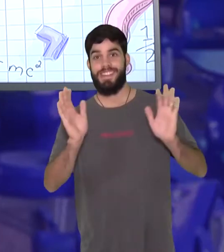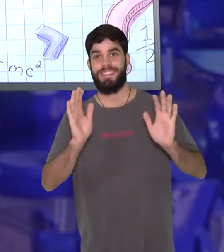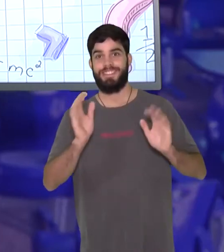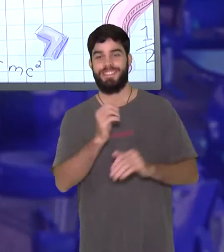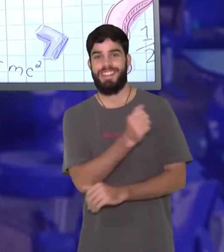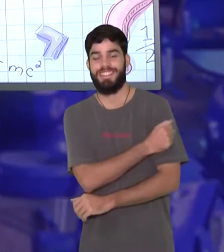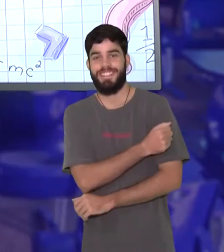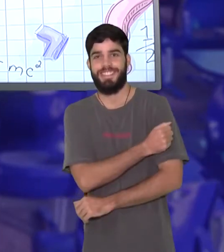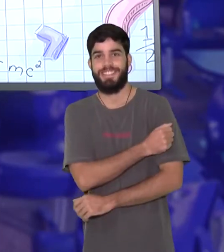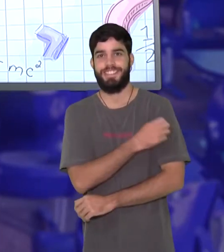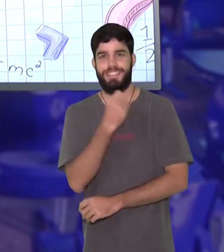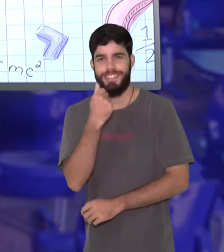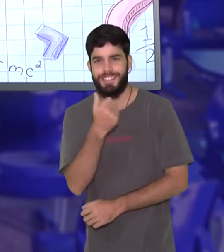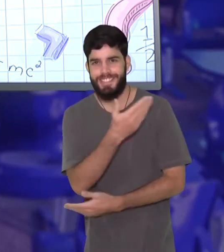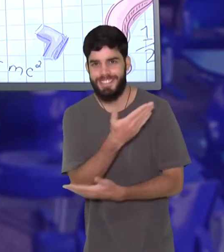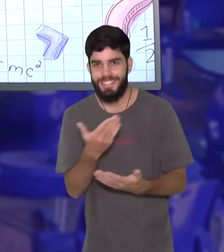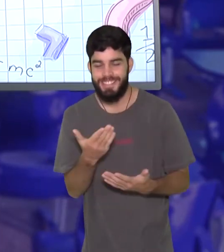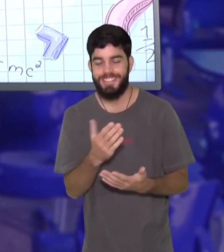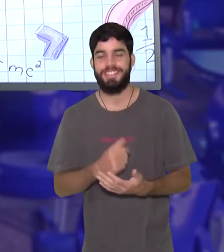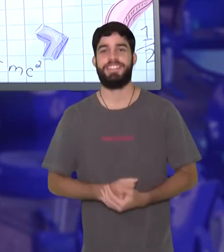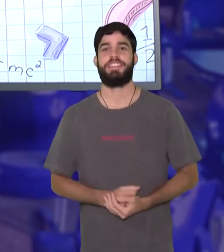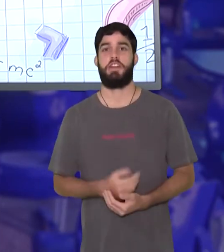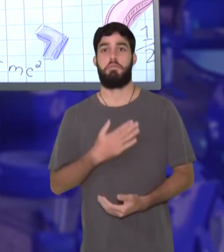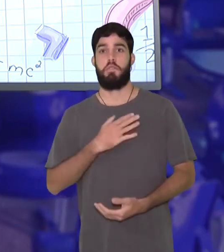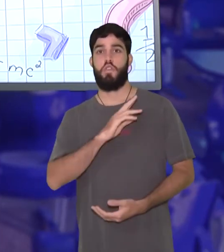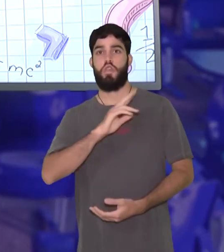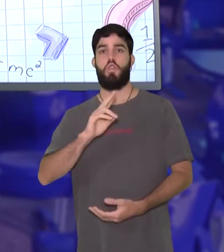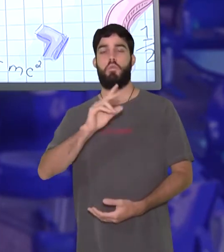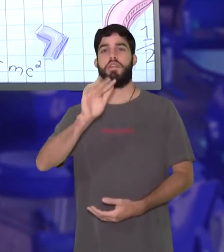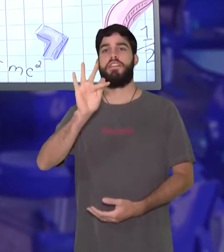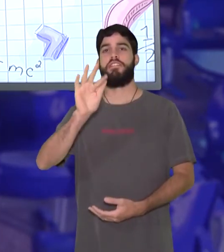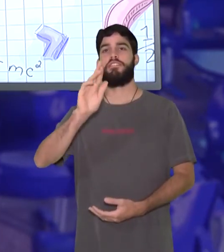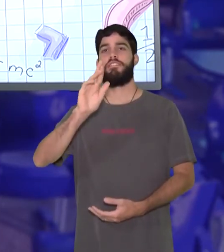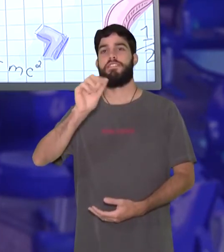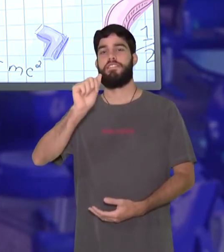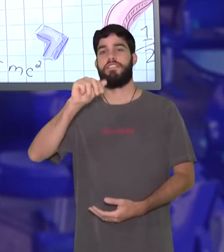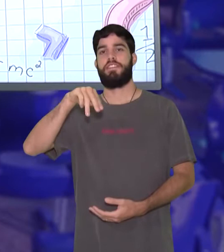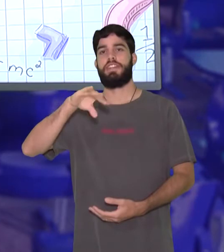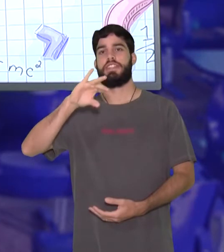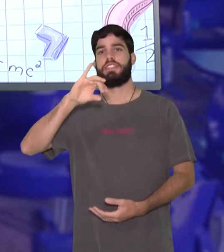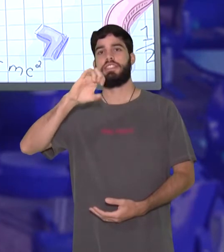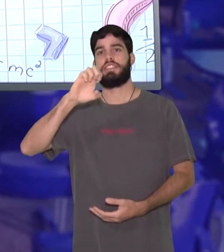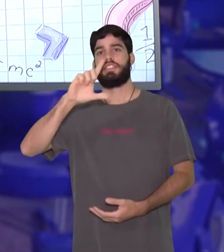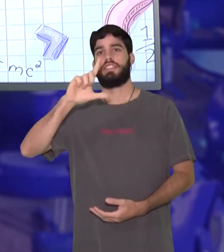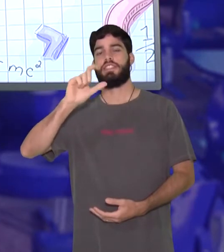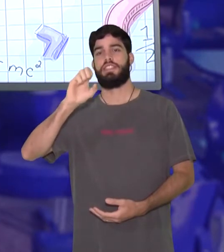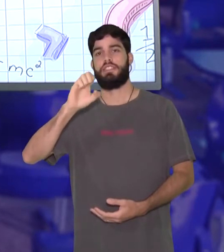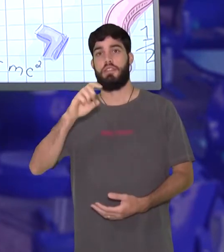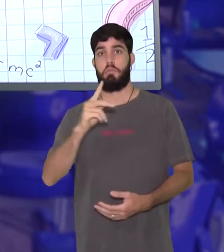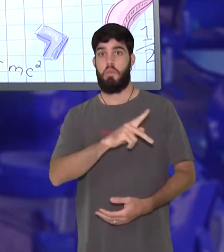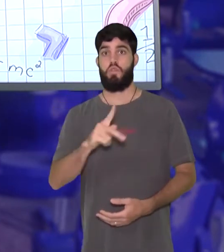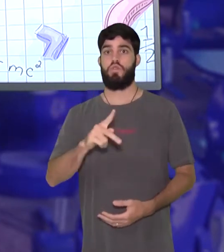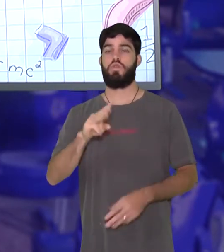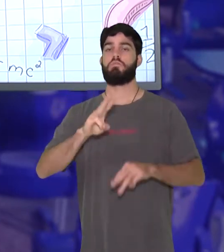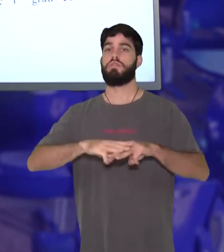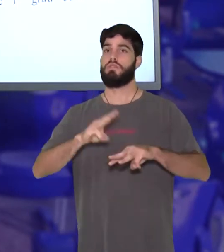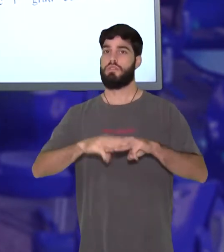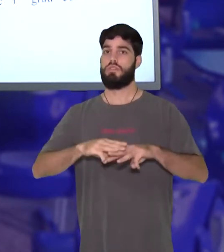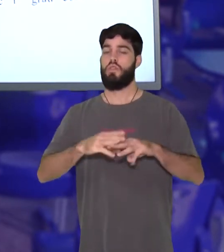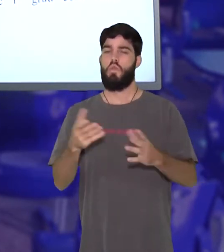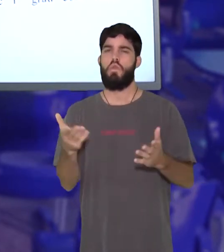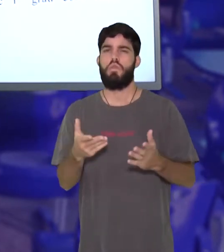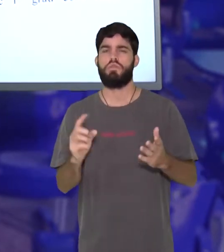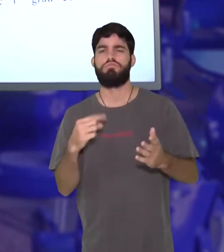o olá estudante tudo bem com você meu nome é franciele sou professora de matemática e hoje iremos trabalhar